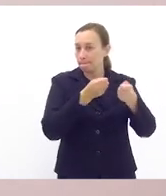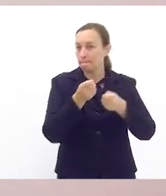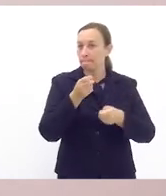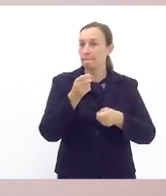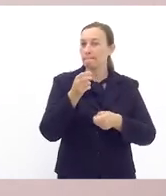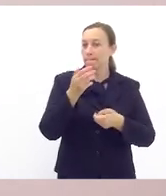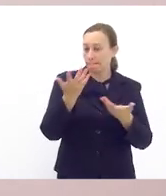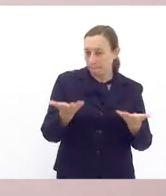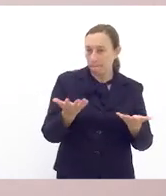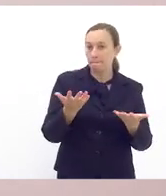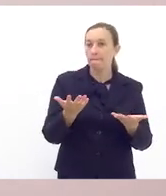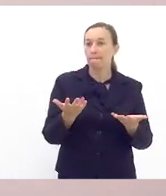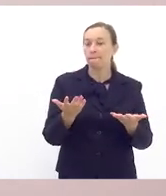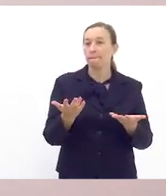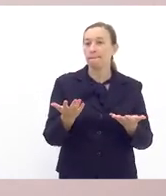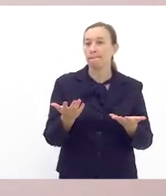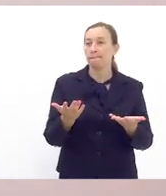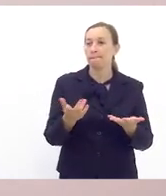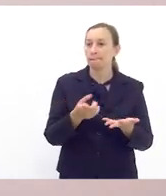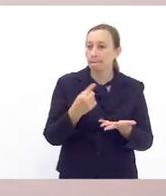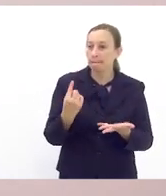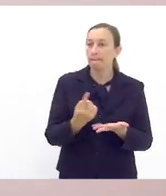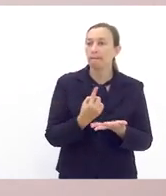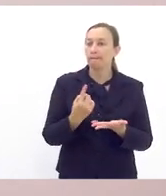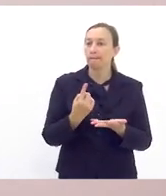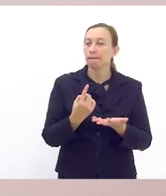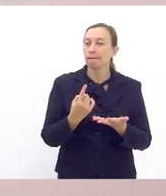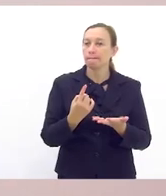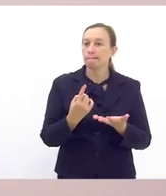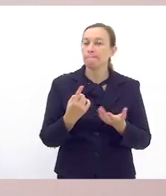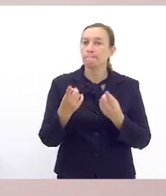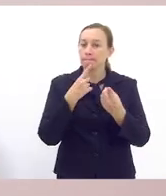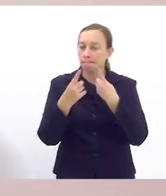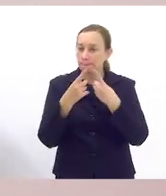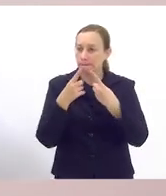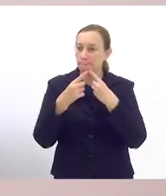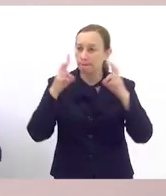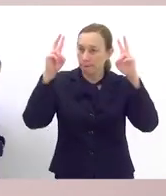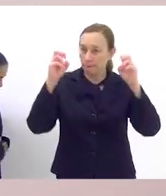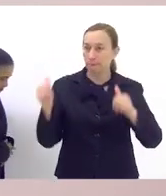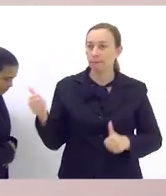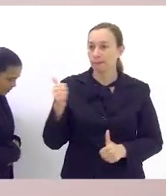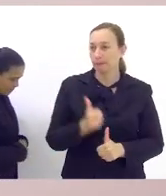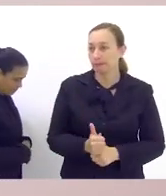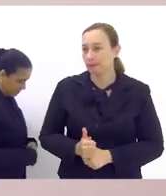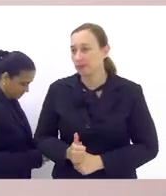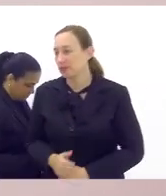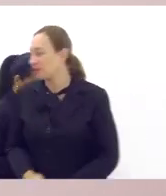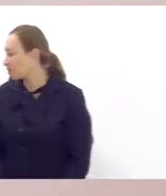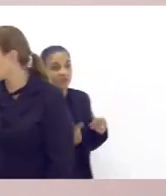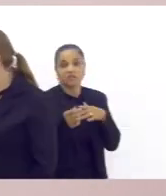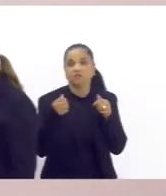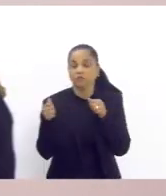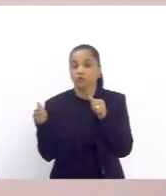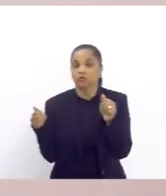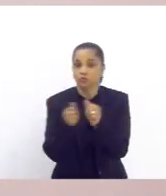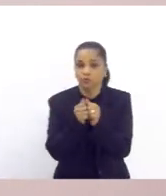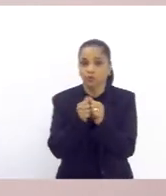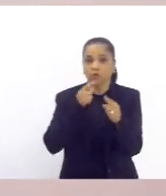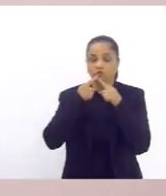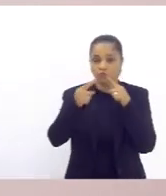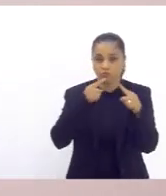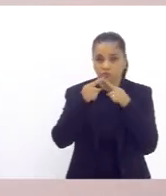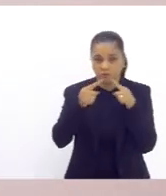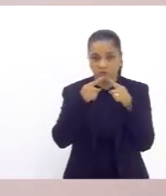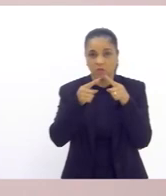Enfim acho que cabe a gente levar isso a discussão junto ao regulador e tentar tratar